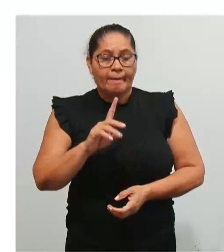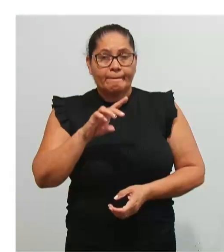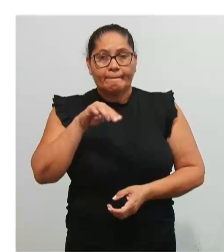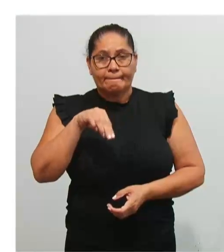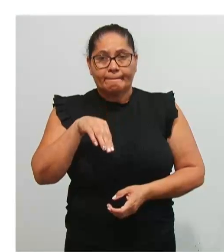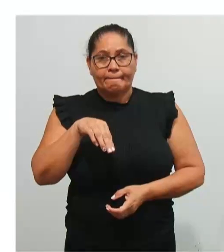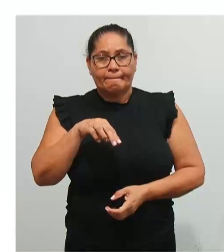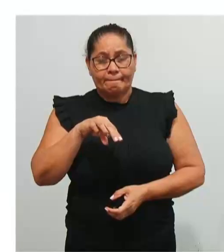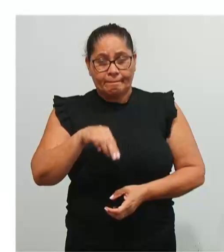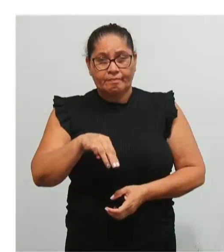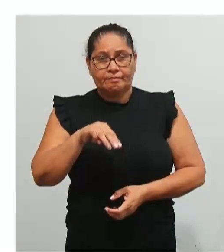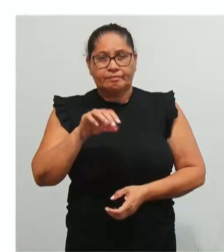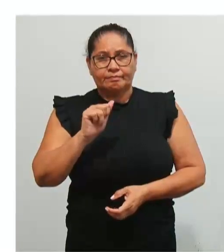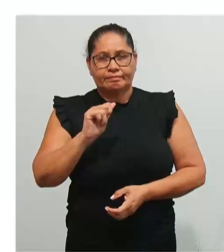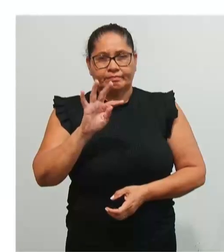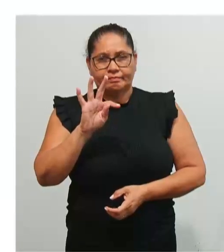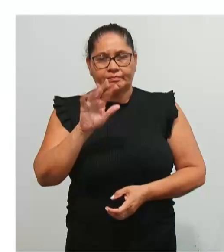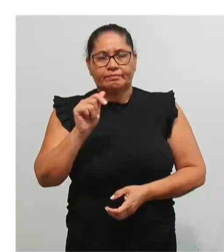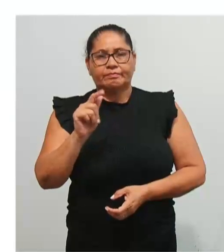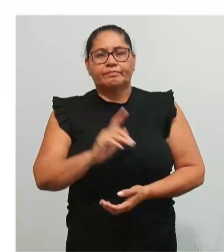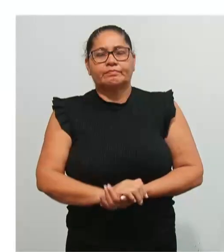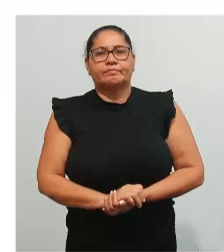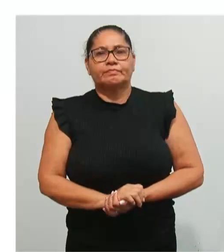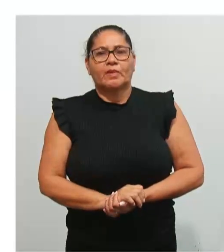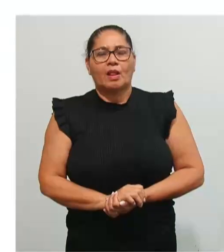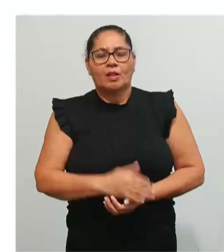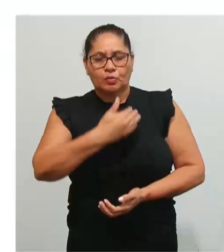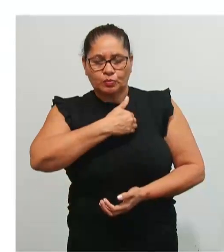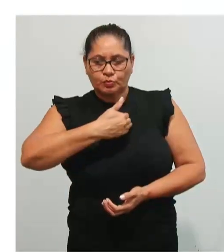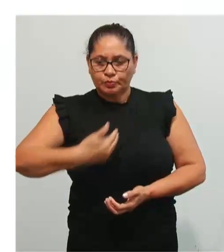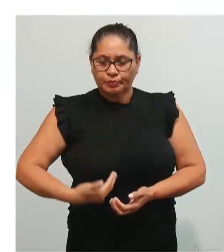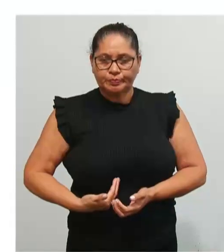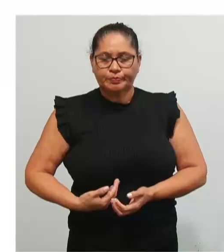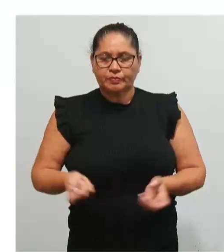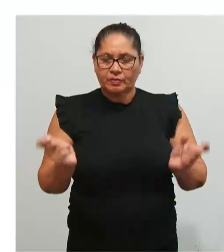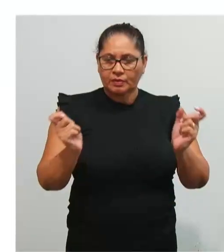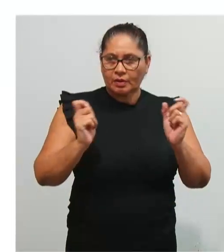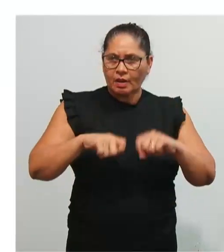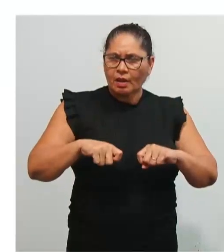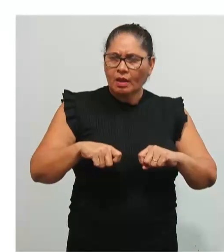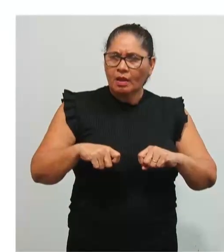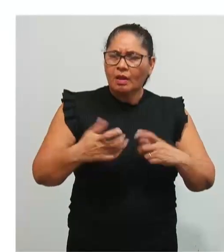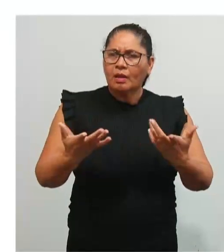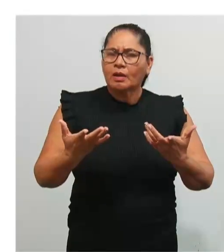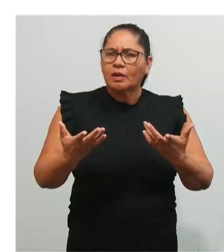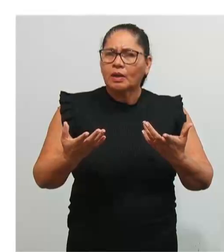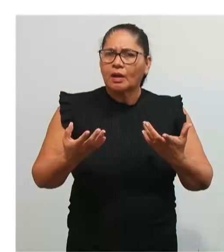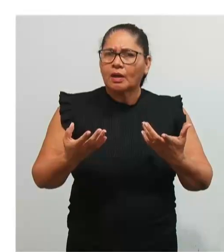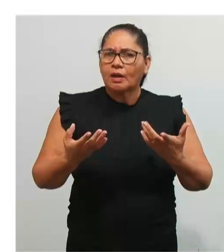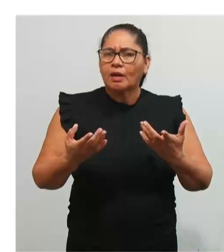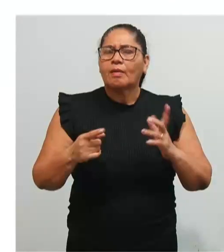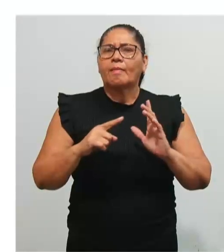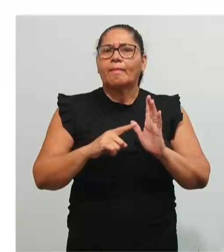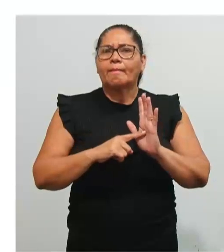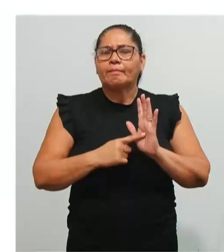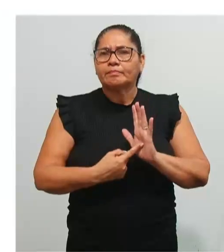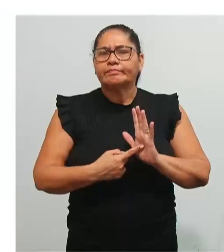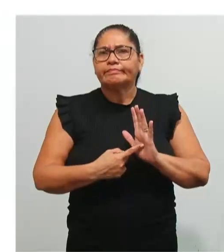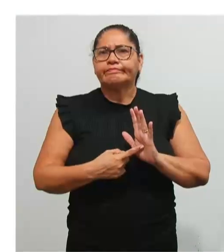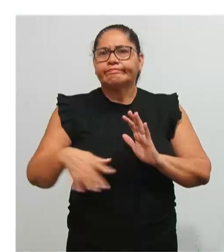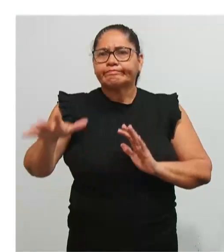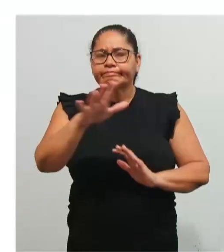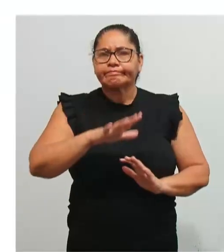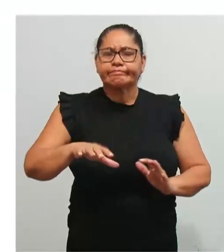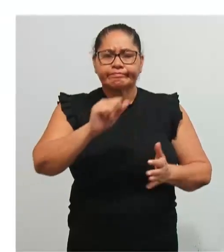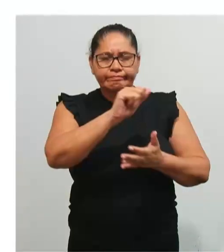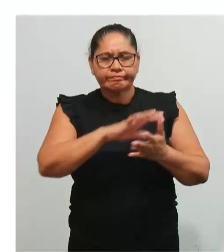Pereira, o termo governabilidade se refere às condições sistêmicas mais gerais sobre as quais se dá o